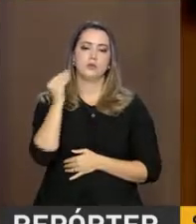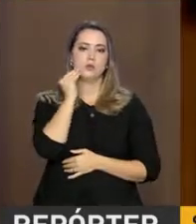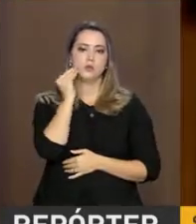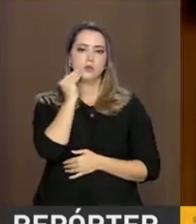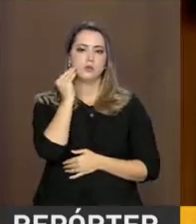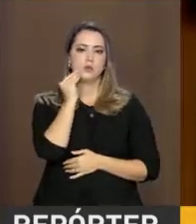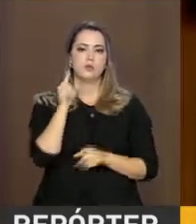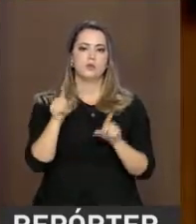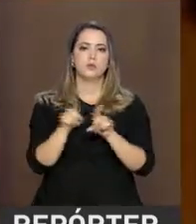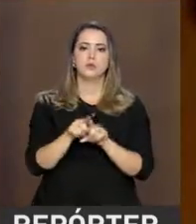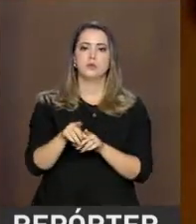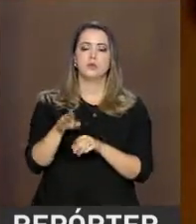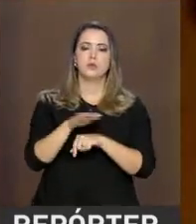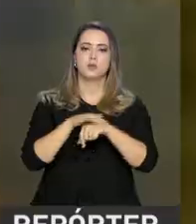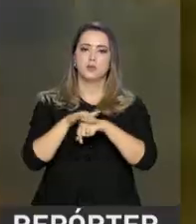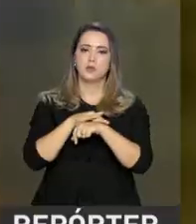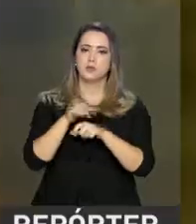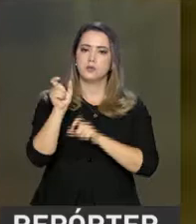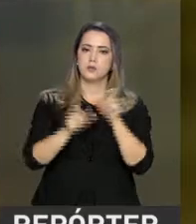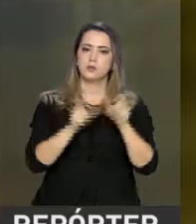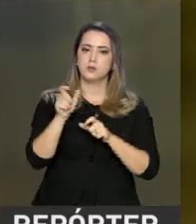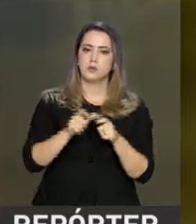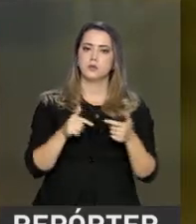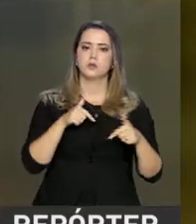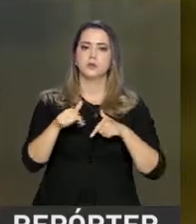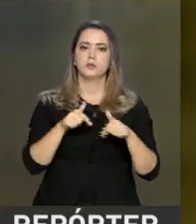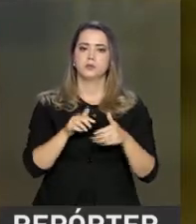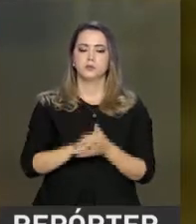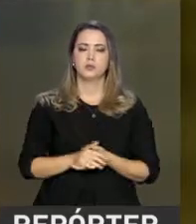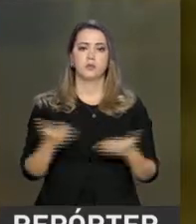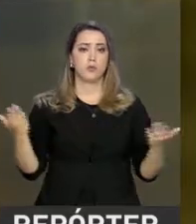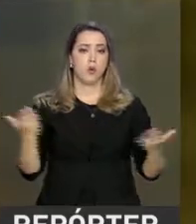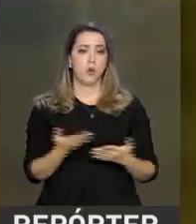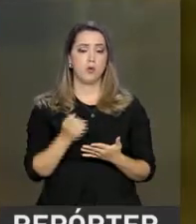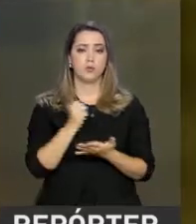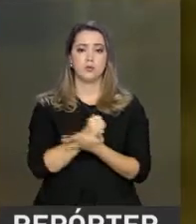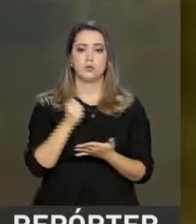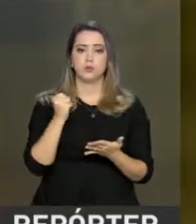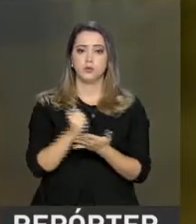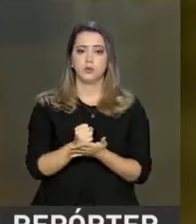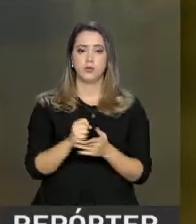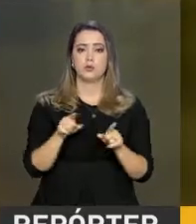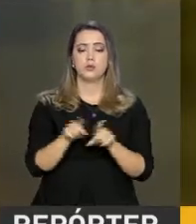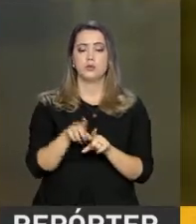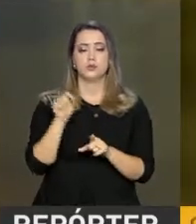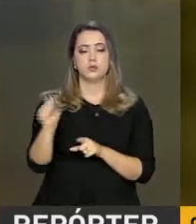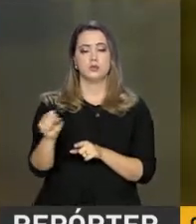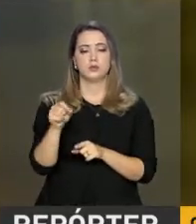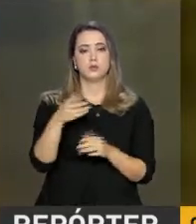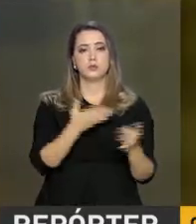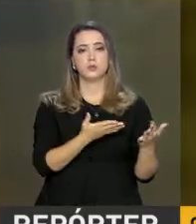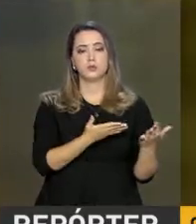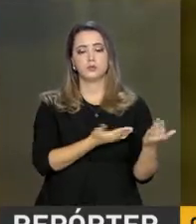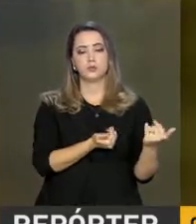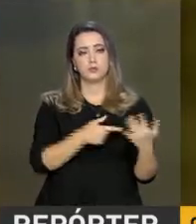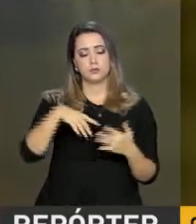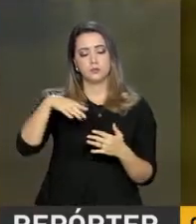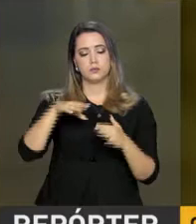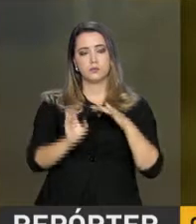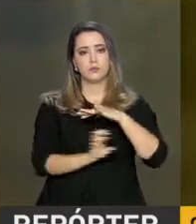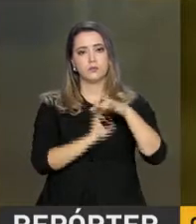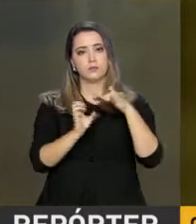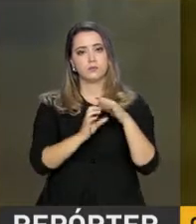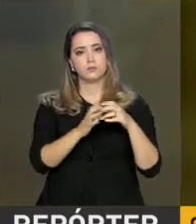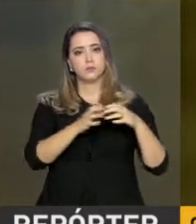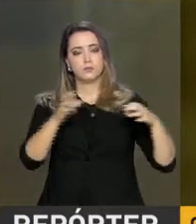conversar com as pessoas no trabalho hoje a contratação de aprendizes por empresas de médio e grande porte é de